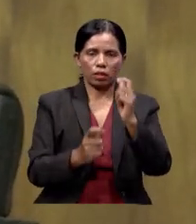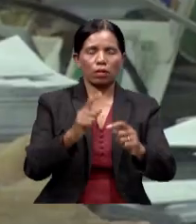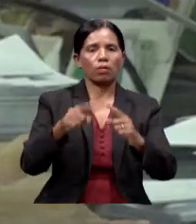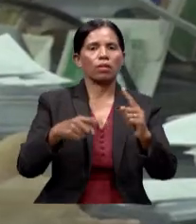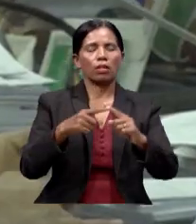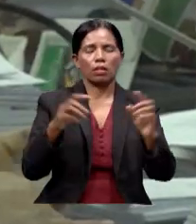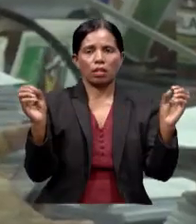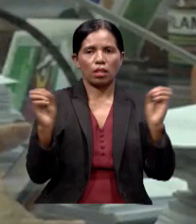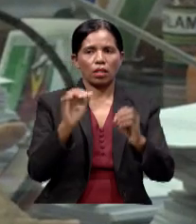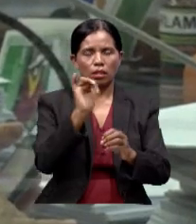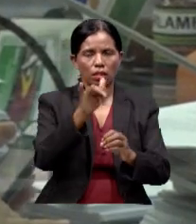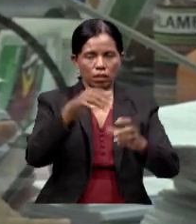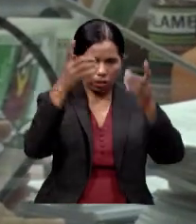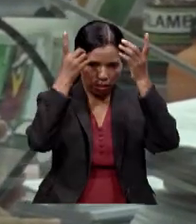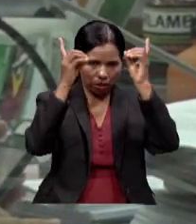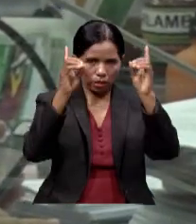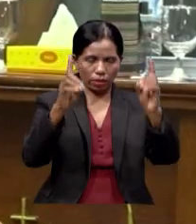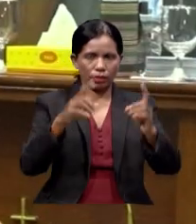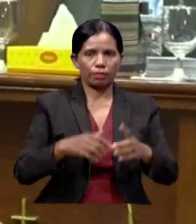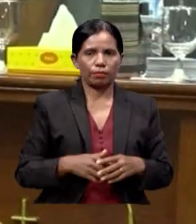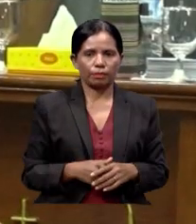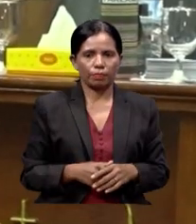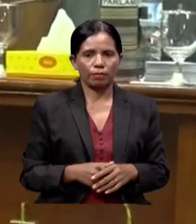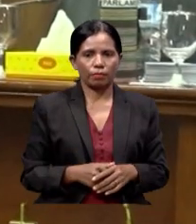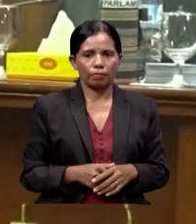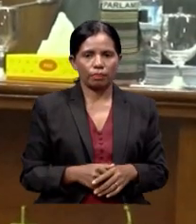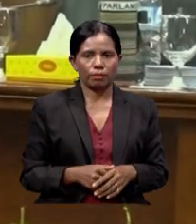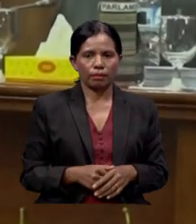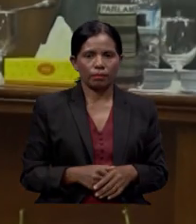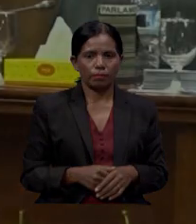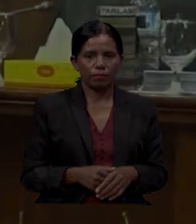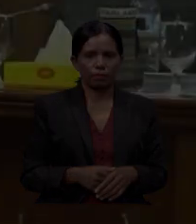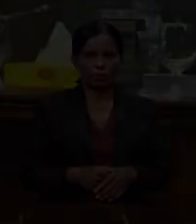la concorda ho decisão nem. Dulcia da Costa, Jaime dos Santos, GMN.